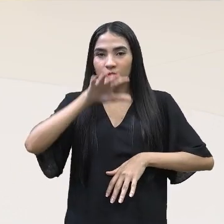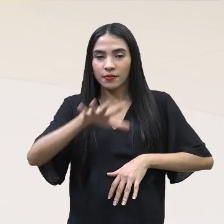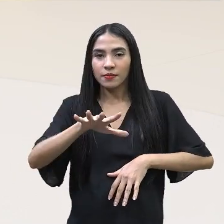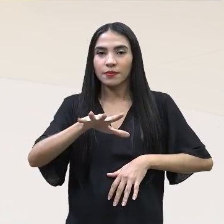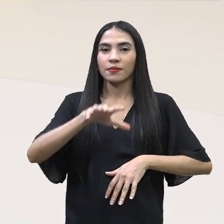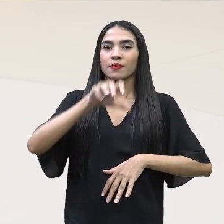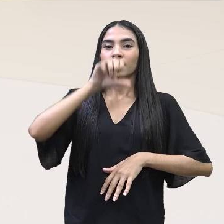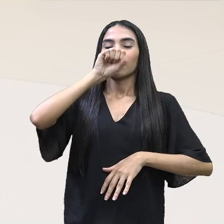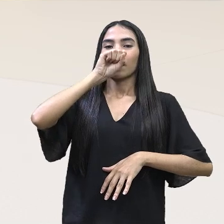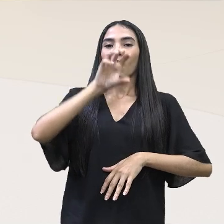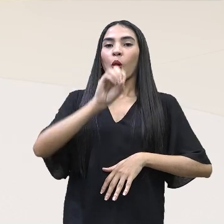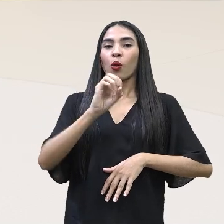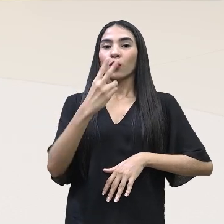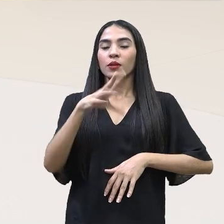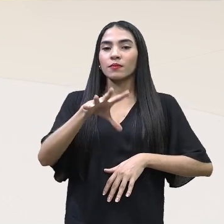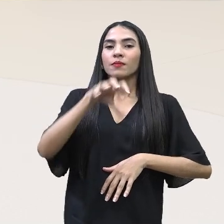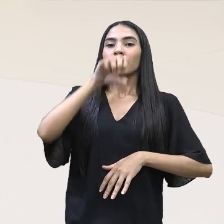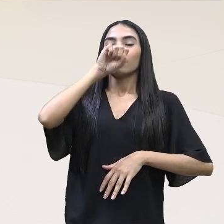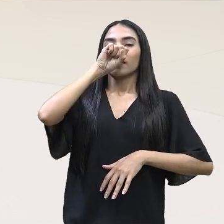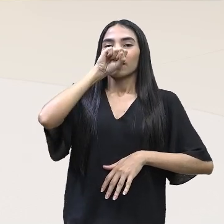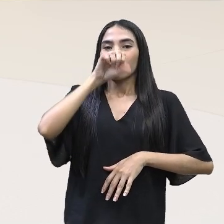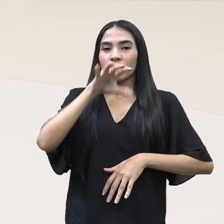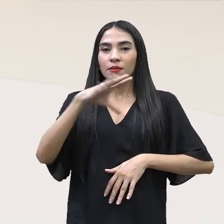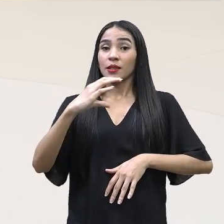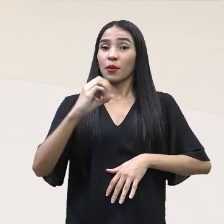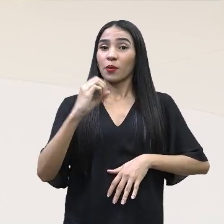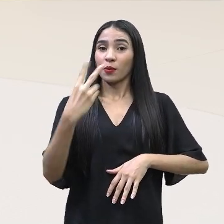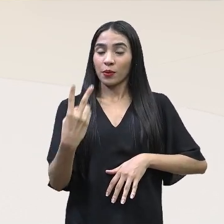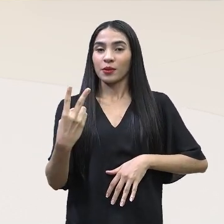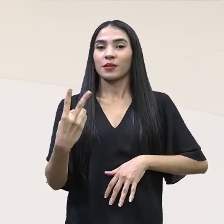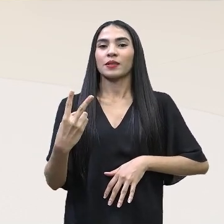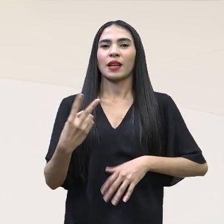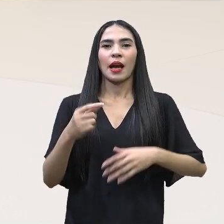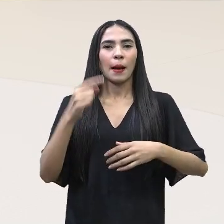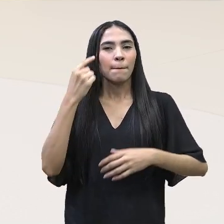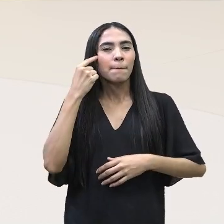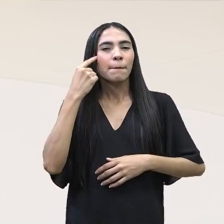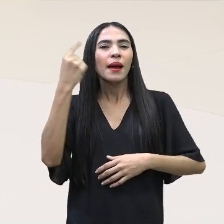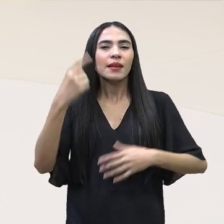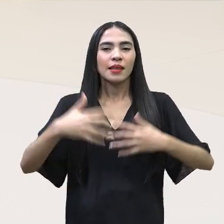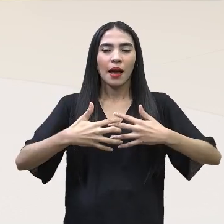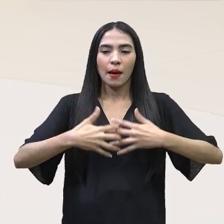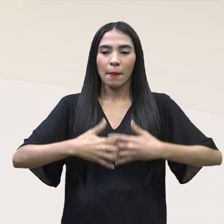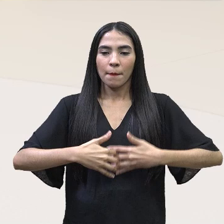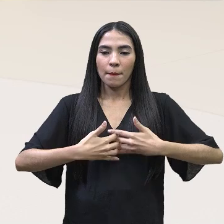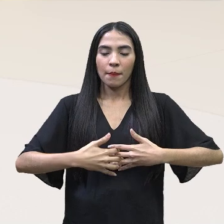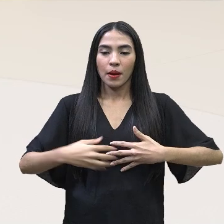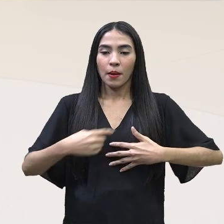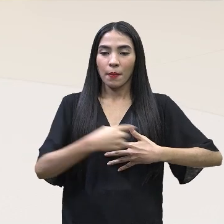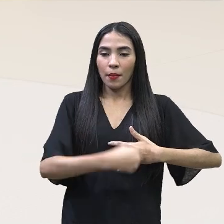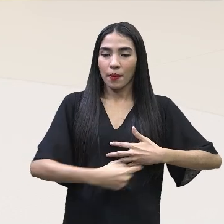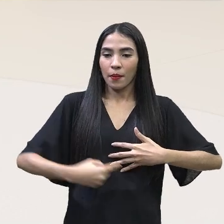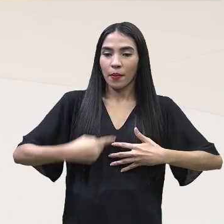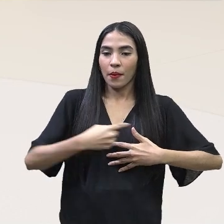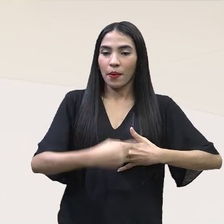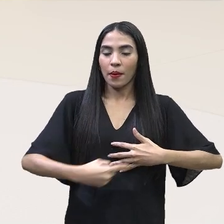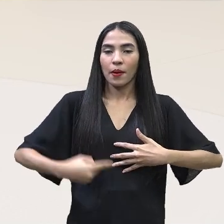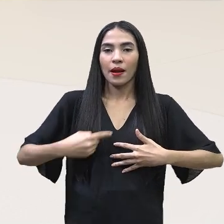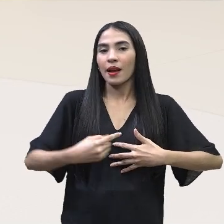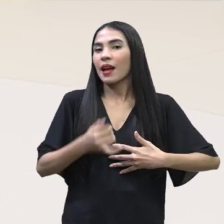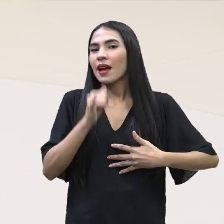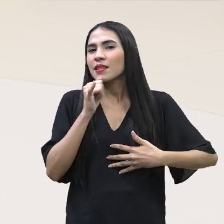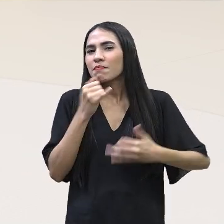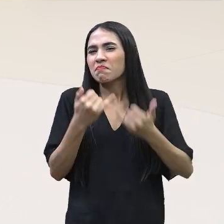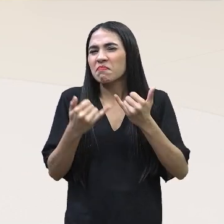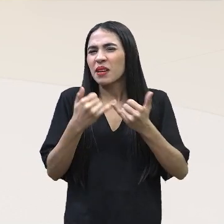entra, o gás carbônico que sai. Então, agora imagina que essas paredes, elas são feitas digamos,